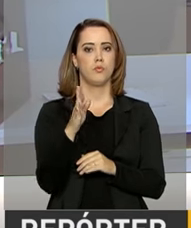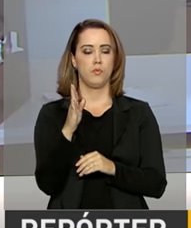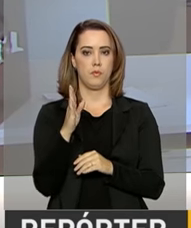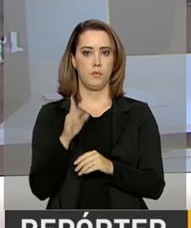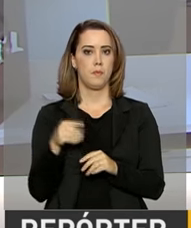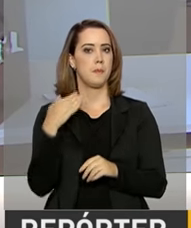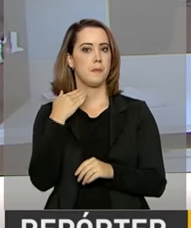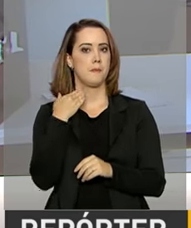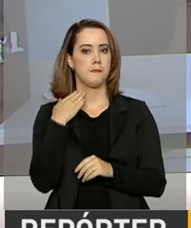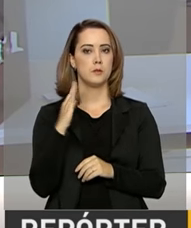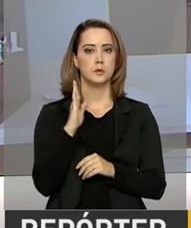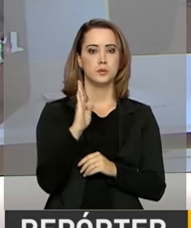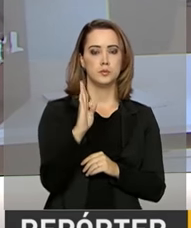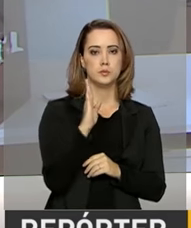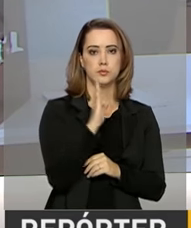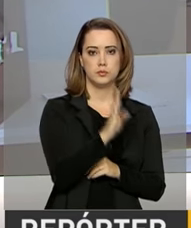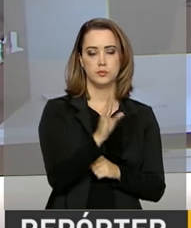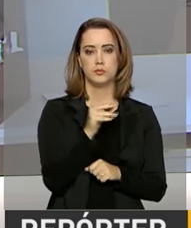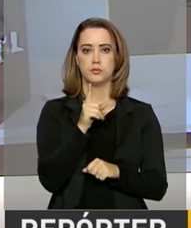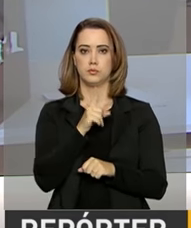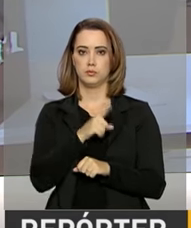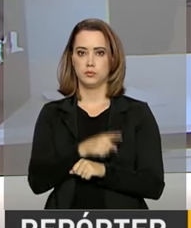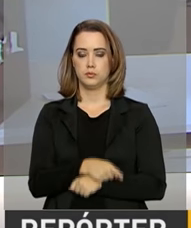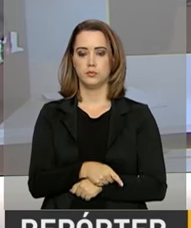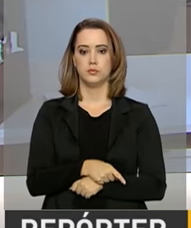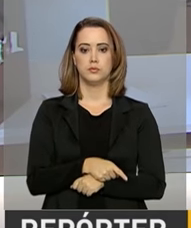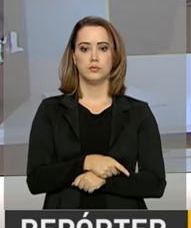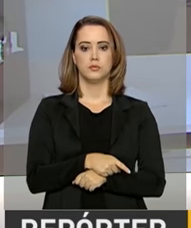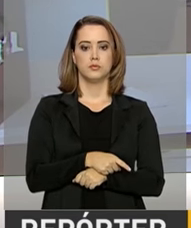08007260207. Vou repetir, 08007260207.